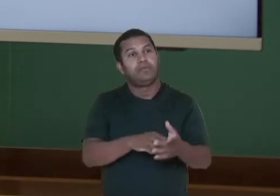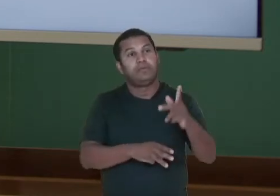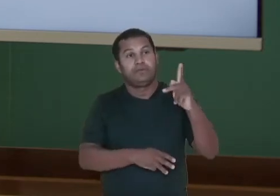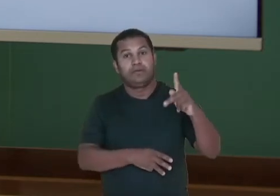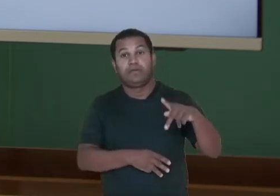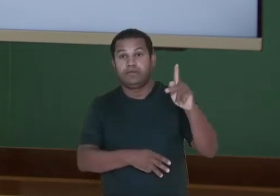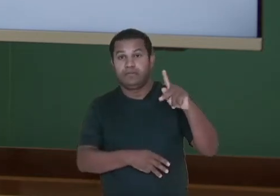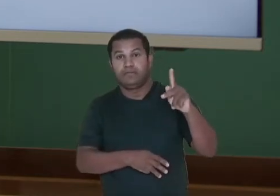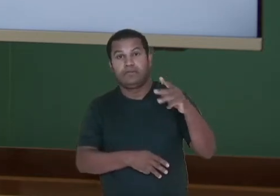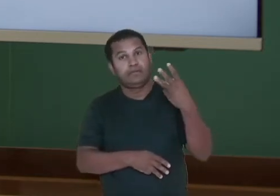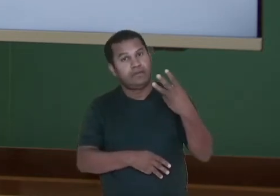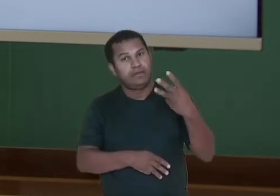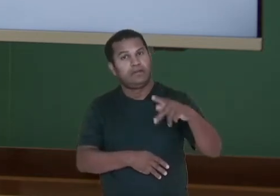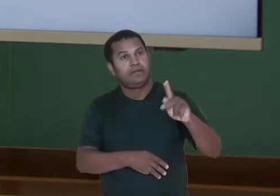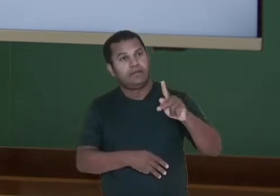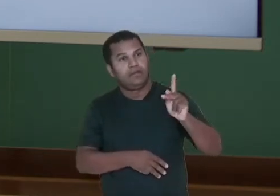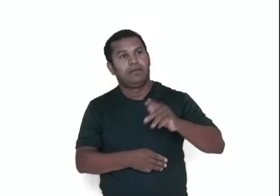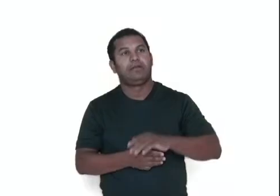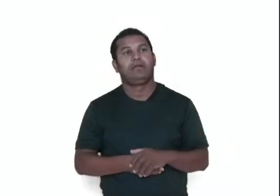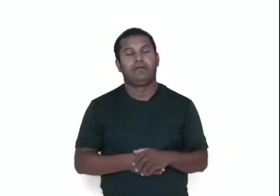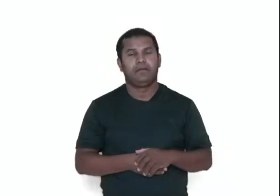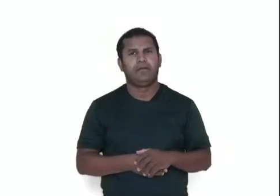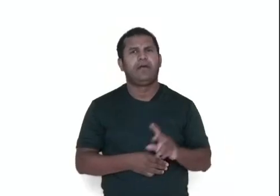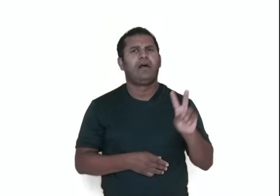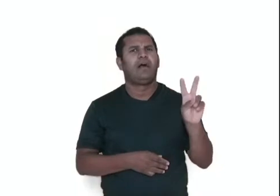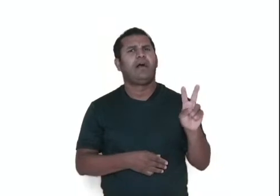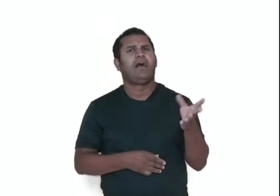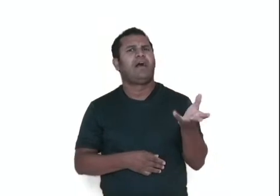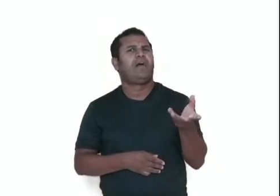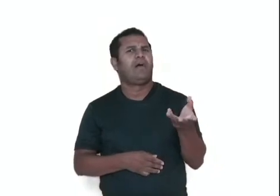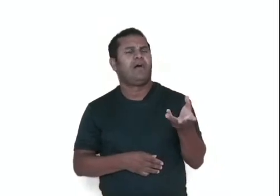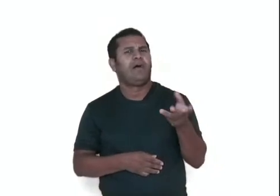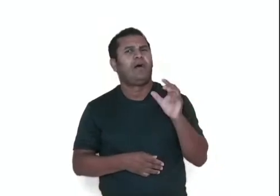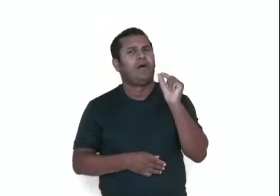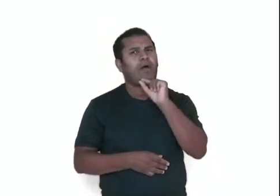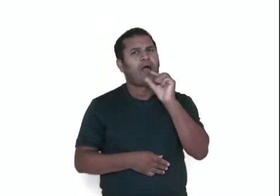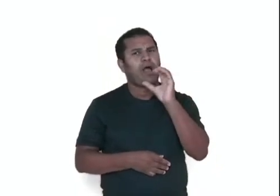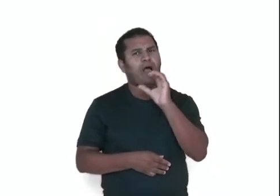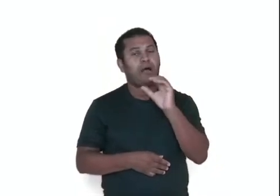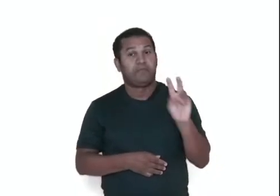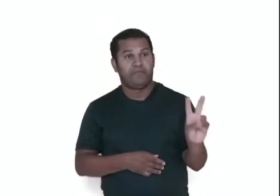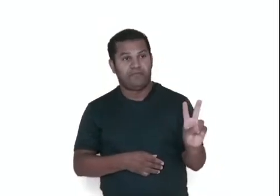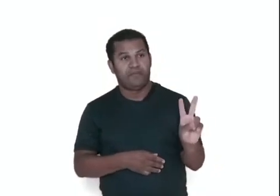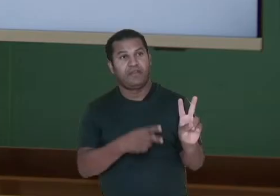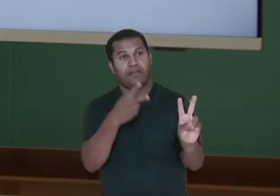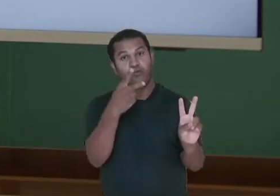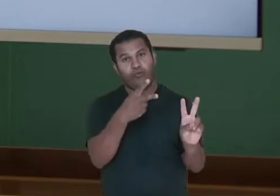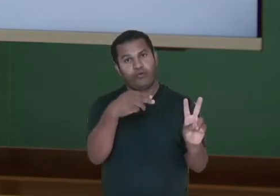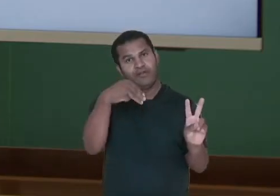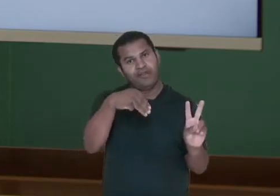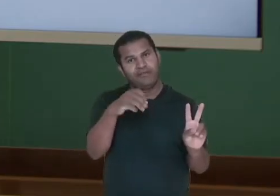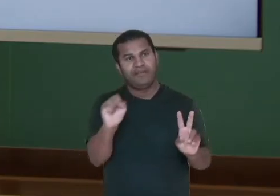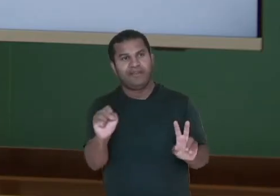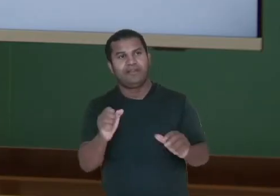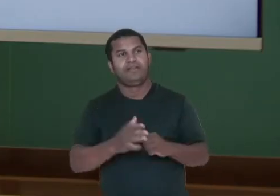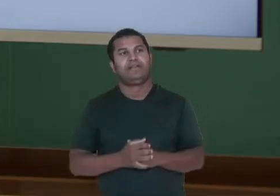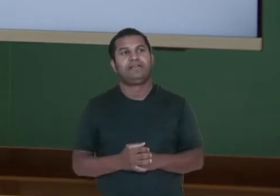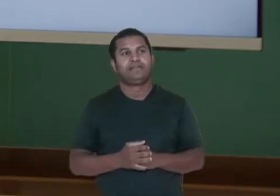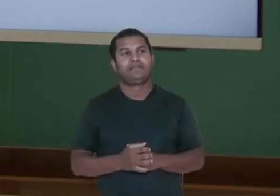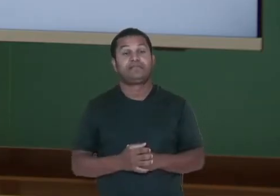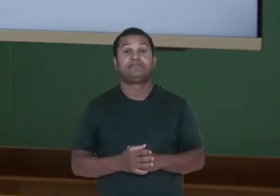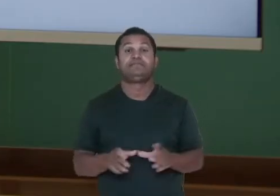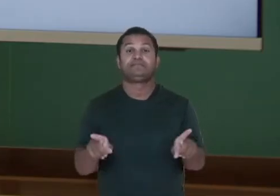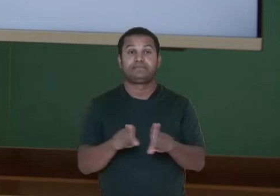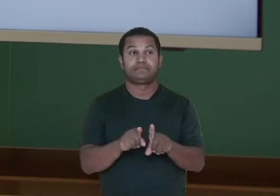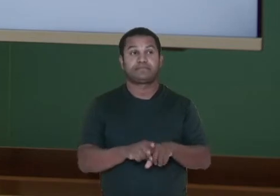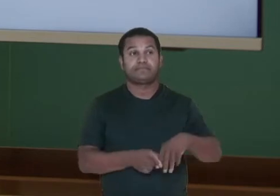E eu tenho a pobre vítima, o peixe devorado, que a sua massa é de 1 quilo e a sua velocidade é 0. Porque, né? Ele falou que ele vê